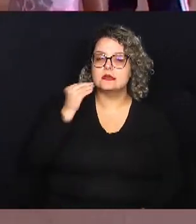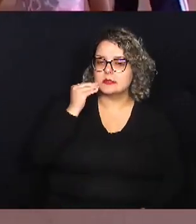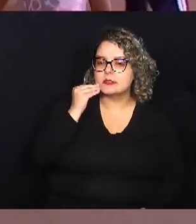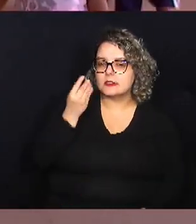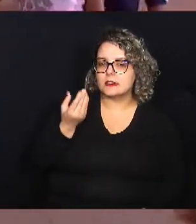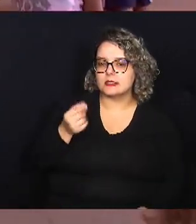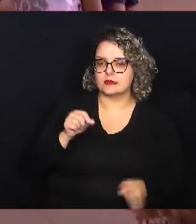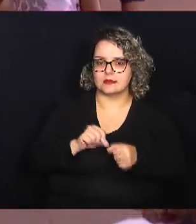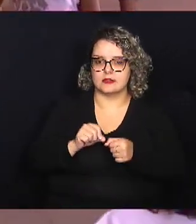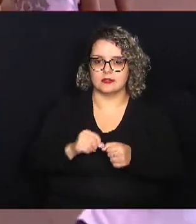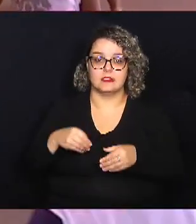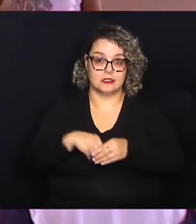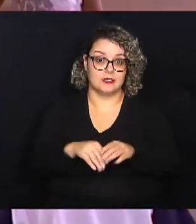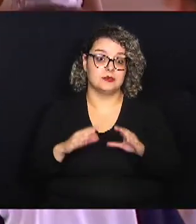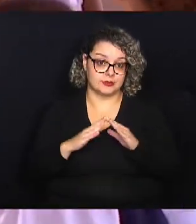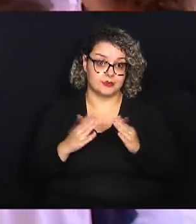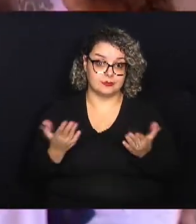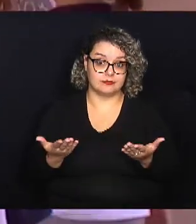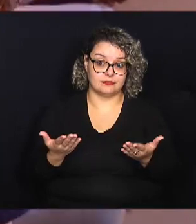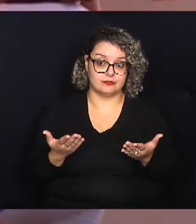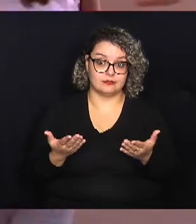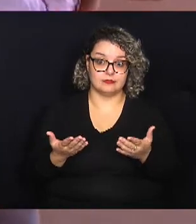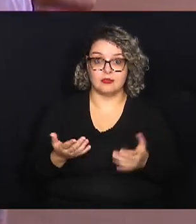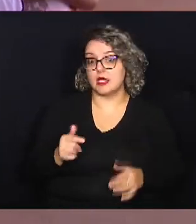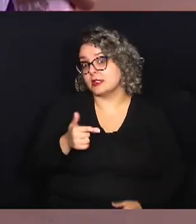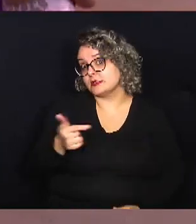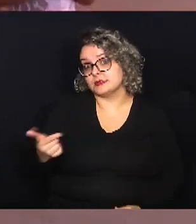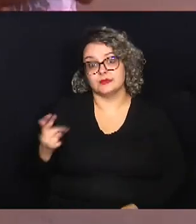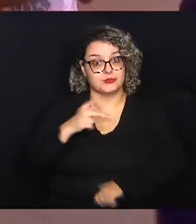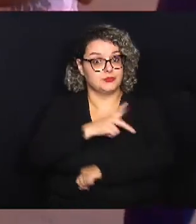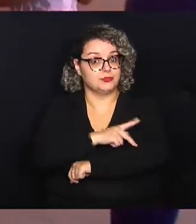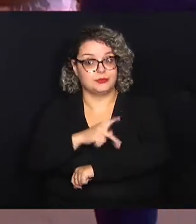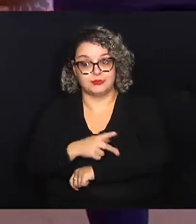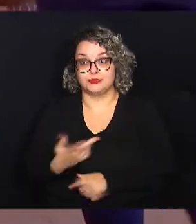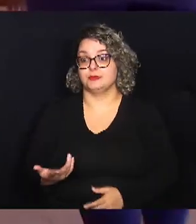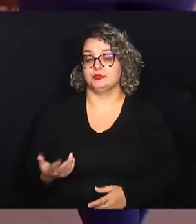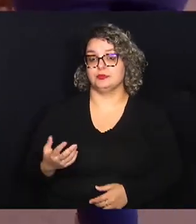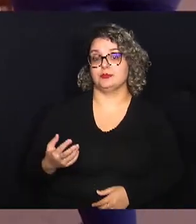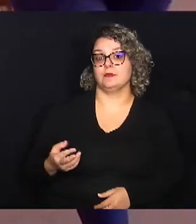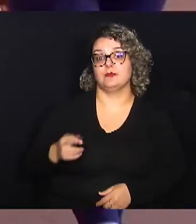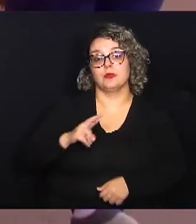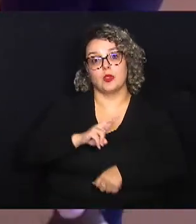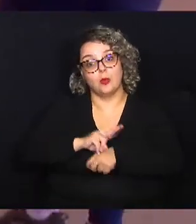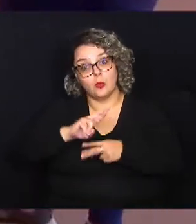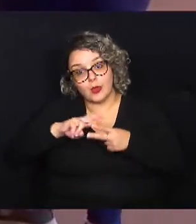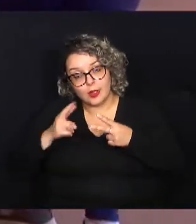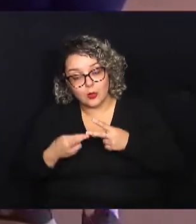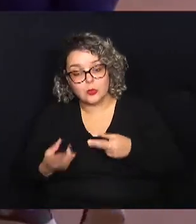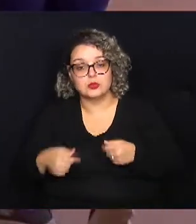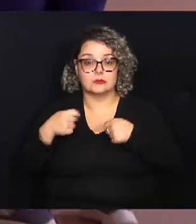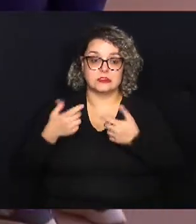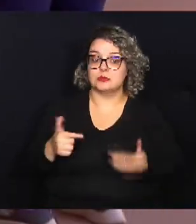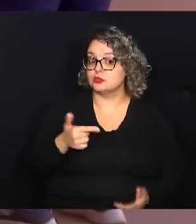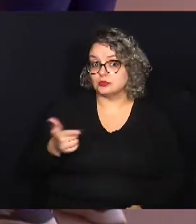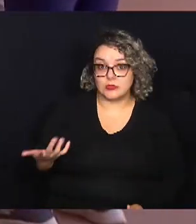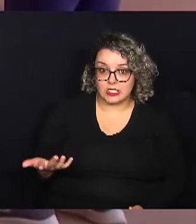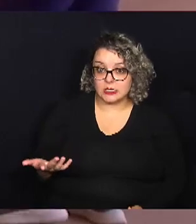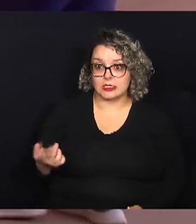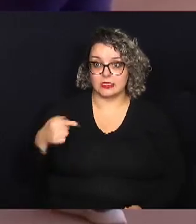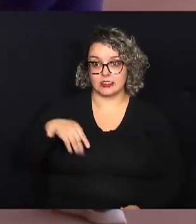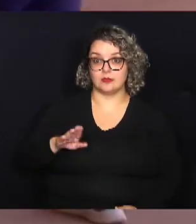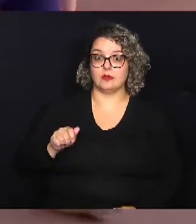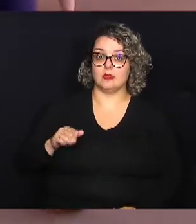no ambiente doméstico, mas a gente não tem a pedagogia, às vezes o recurso necessário. E aqui no Abrace ele